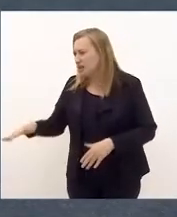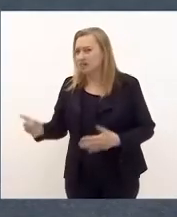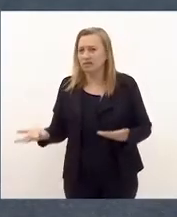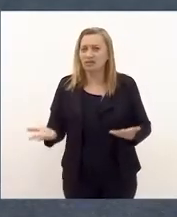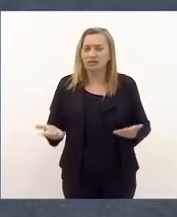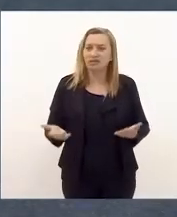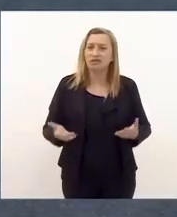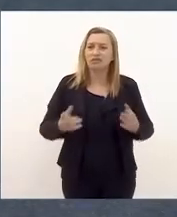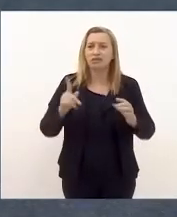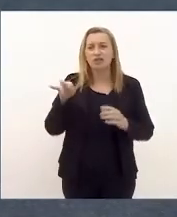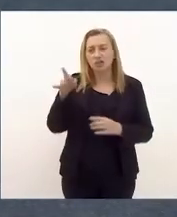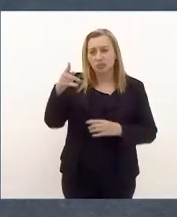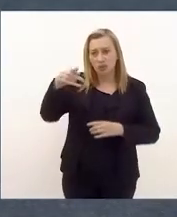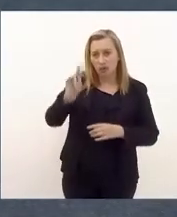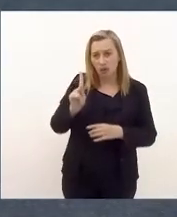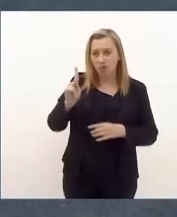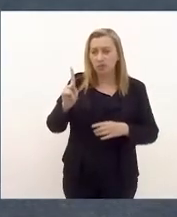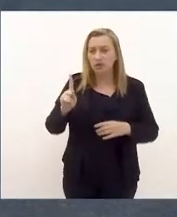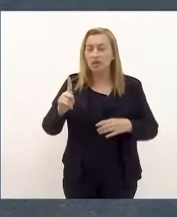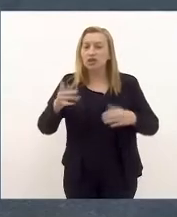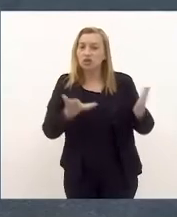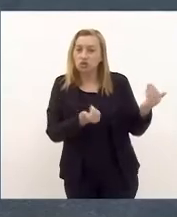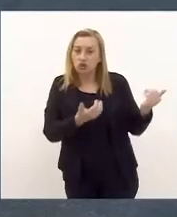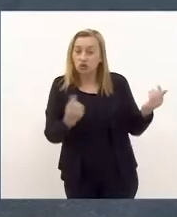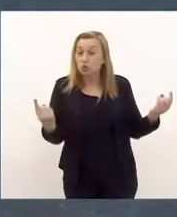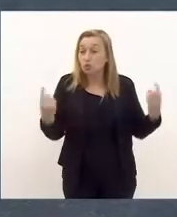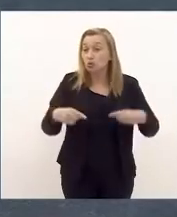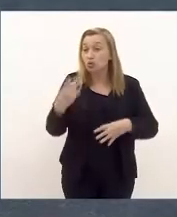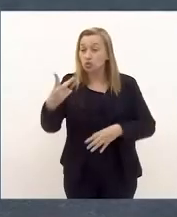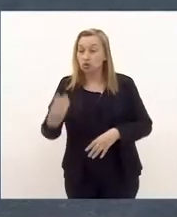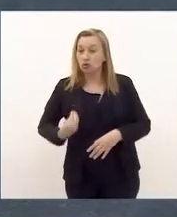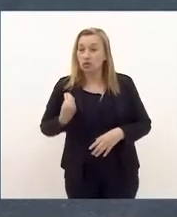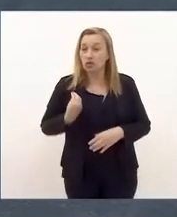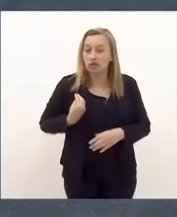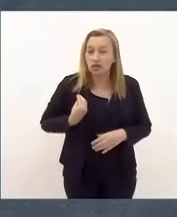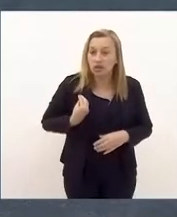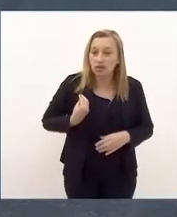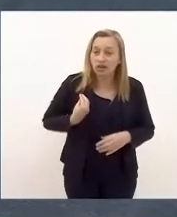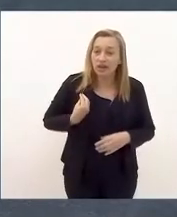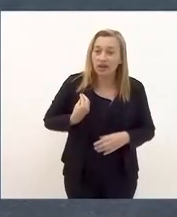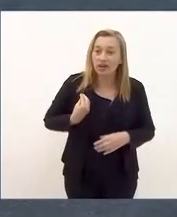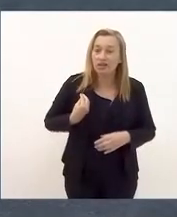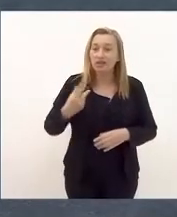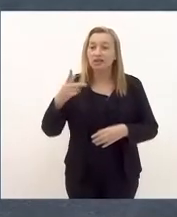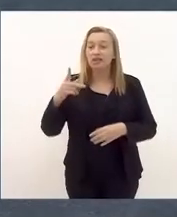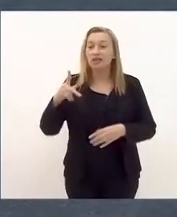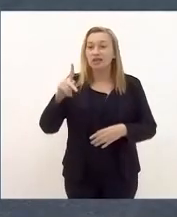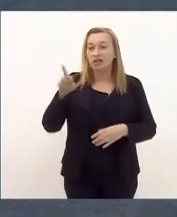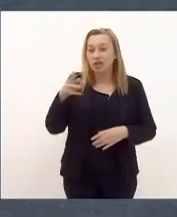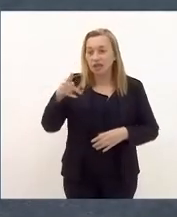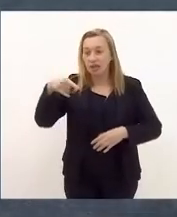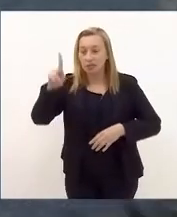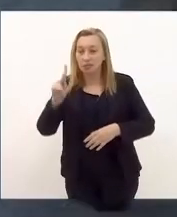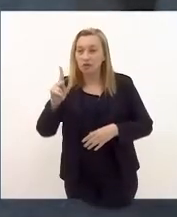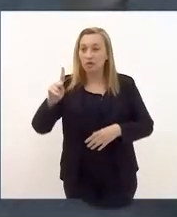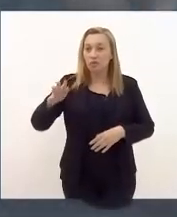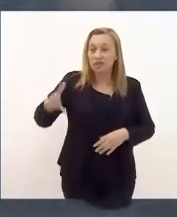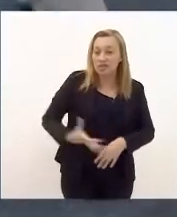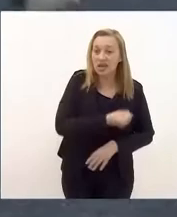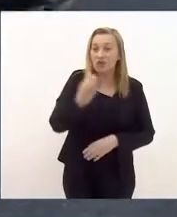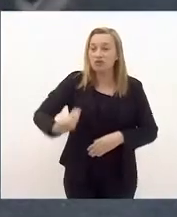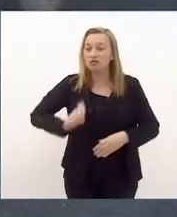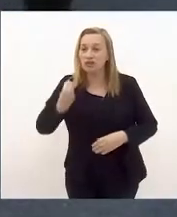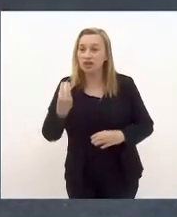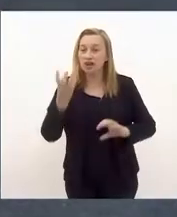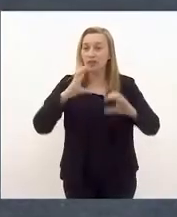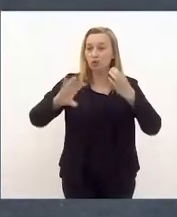hip-hop organiza a juventude e disputa a sua vida. É preciso ser dito, o hip-hop salva vidas. Salva vidas disputando a